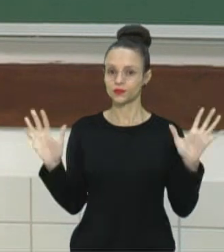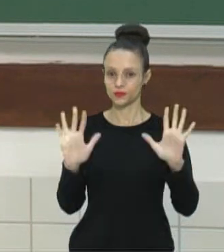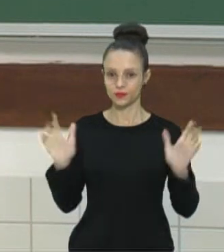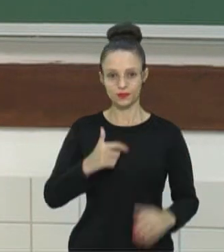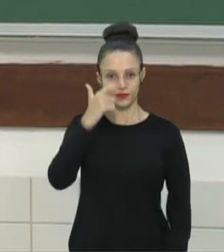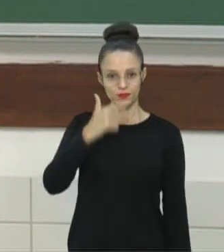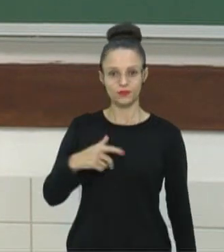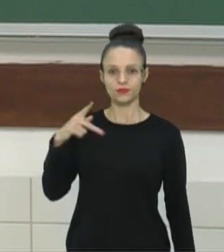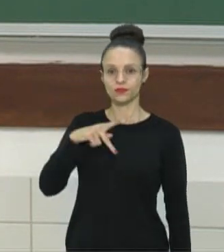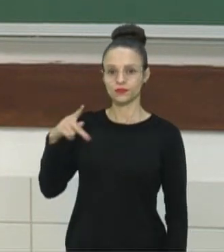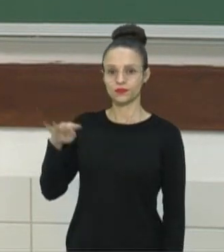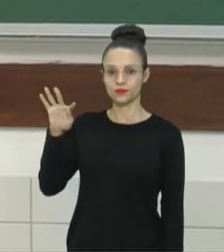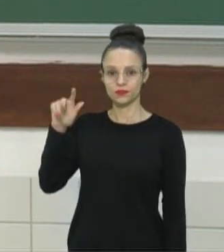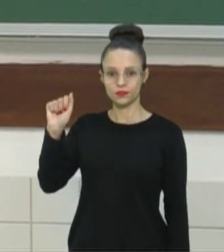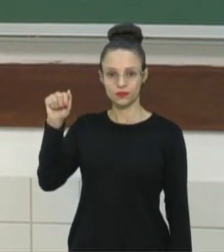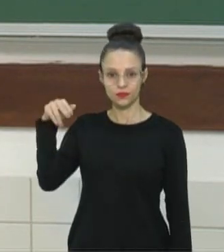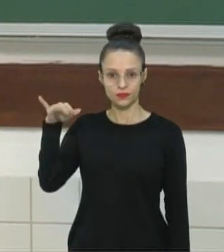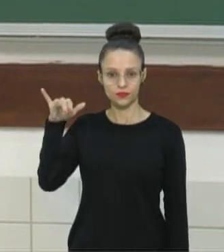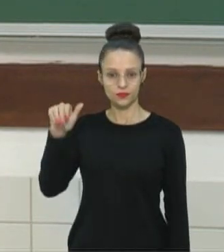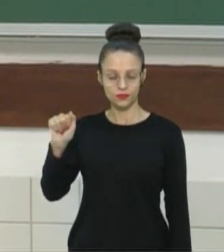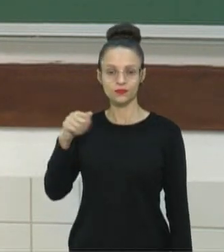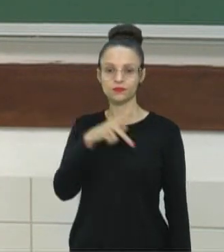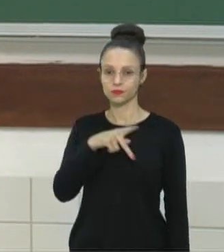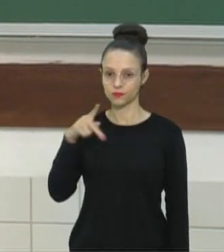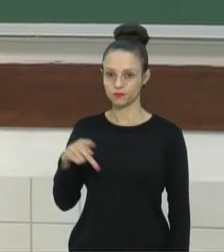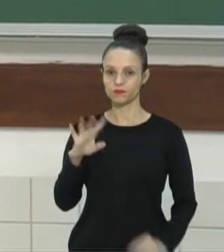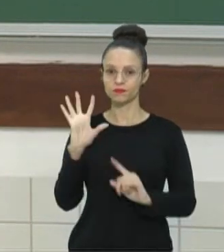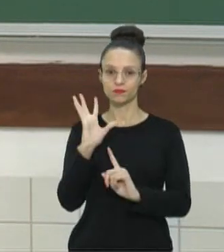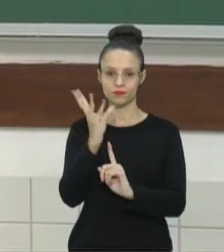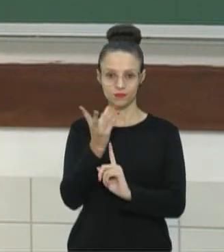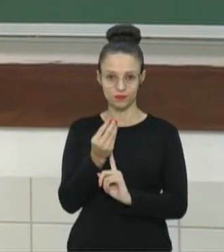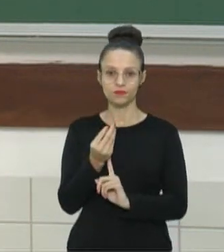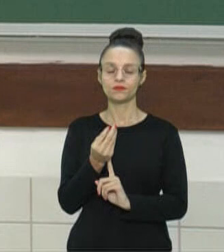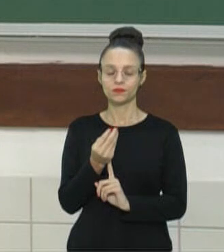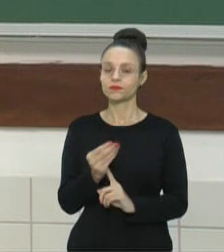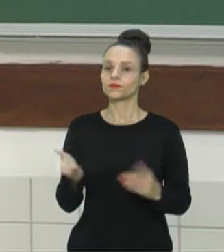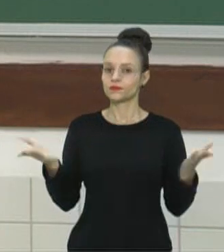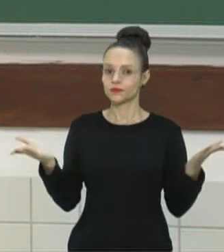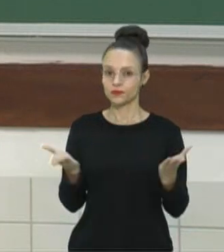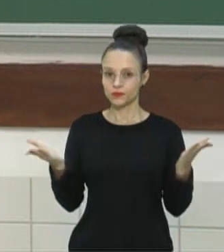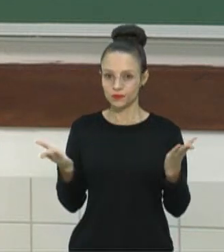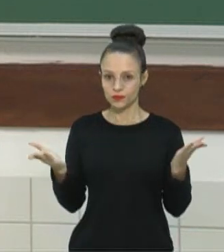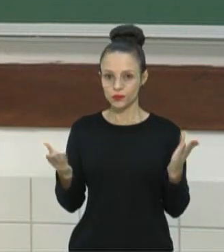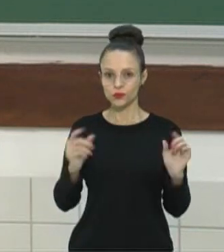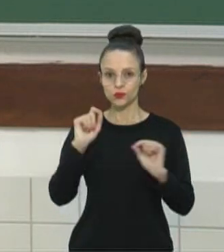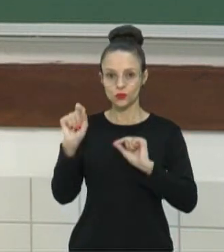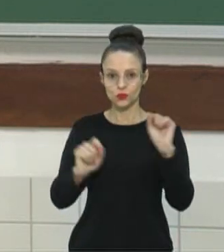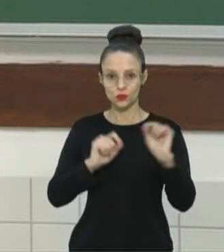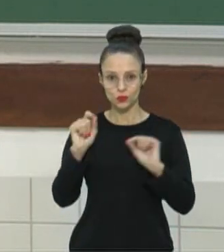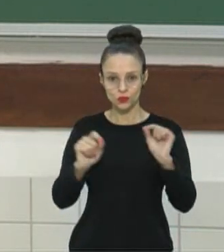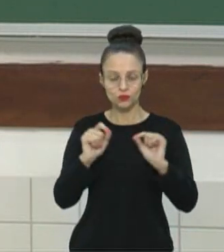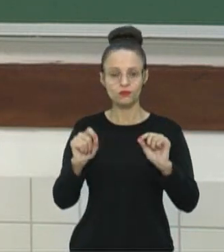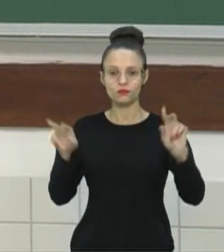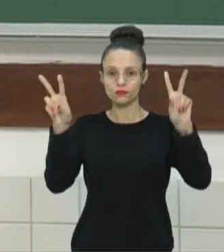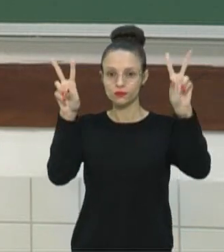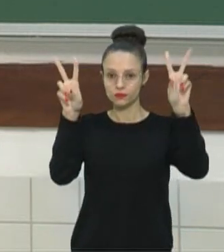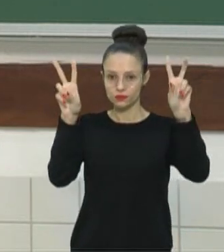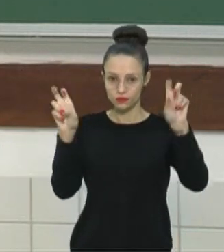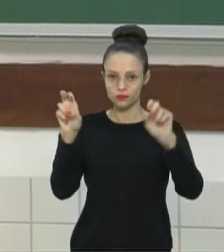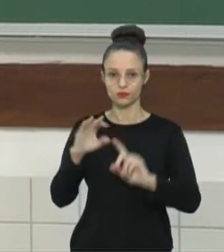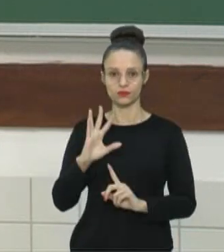Olá, eu sou a professora Tânia Regina Rossi, professora de arte. Hoje nós vamos trabalhar